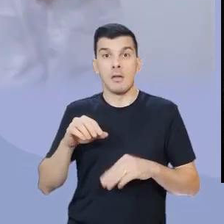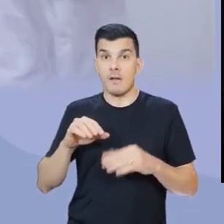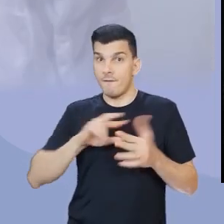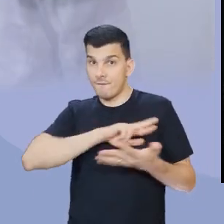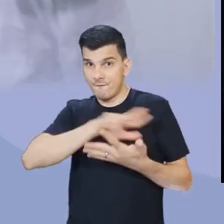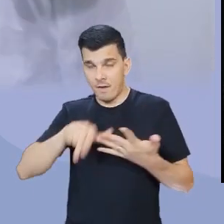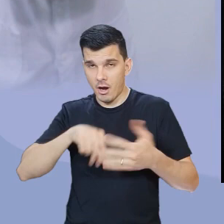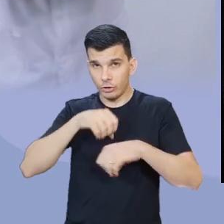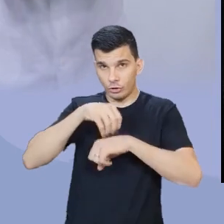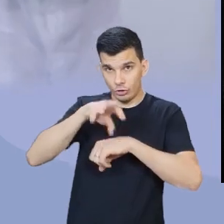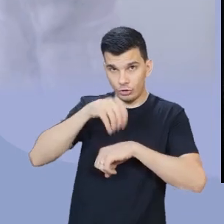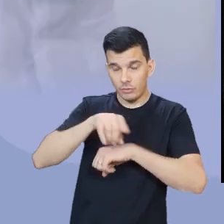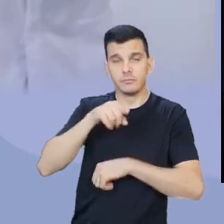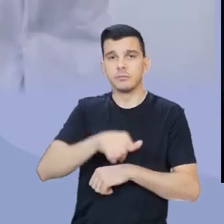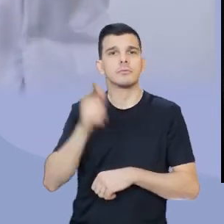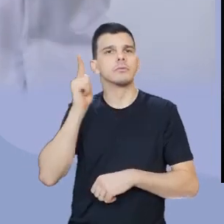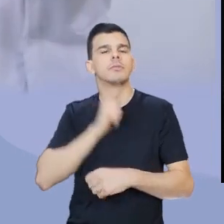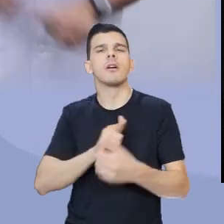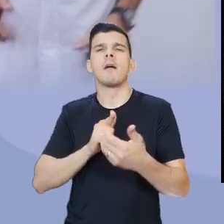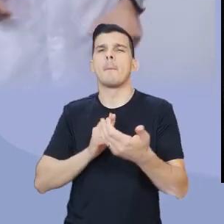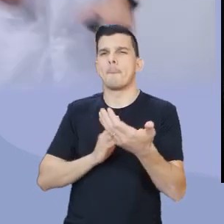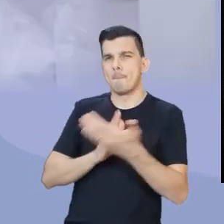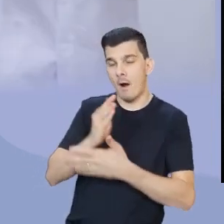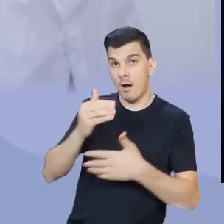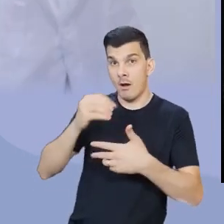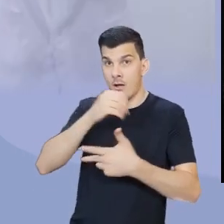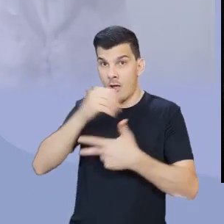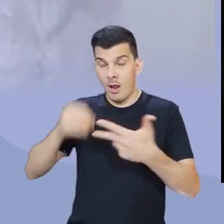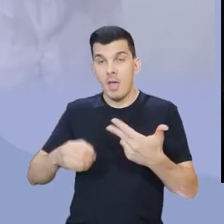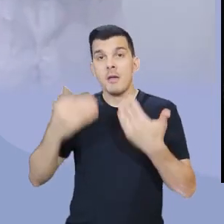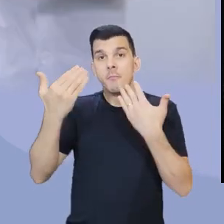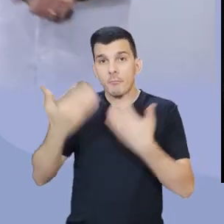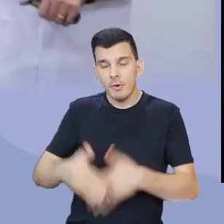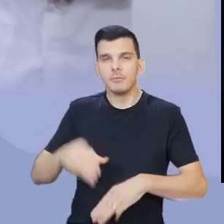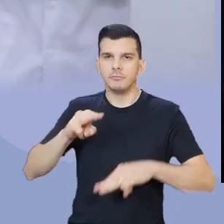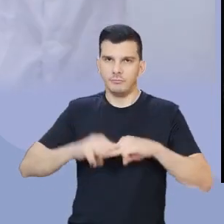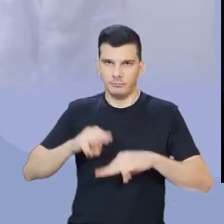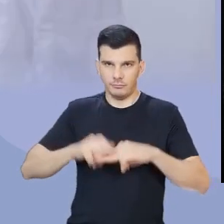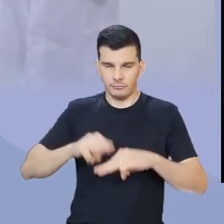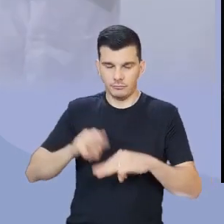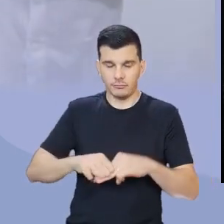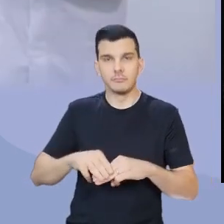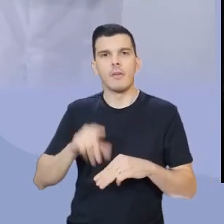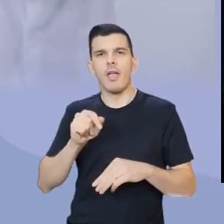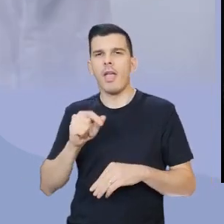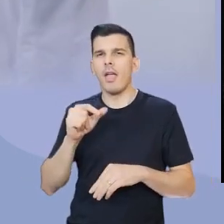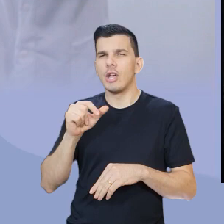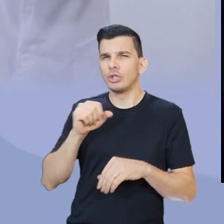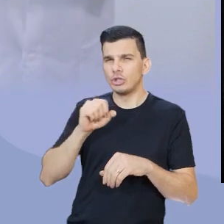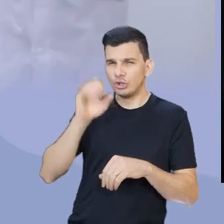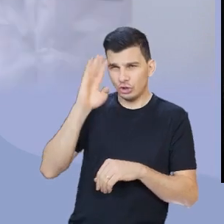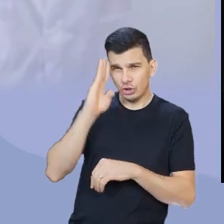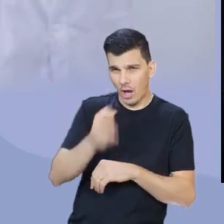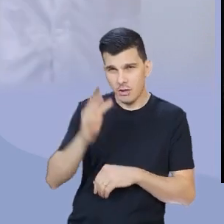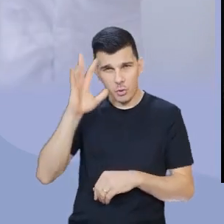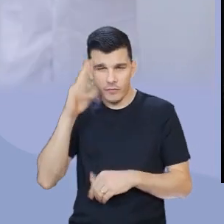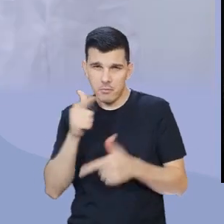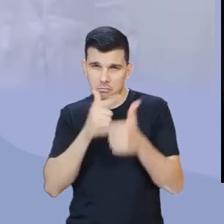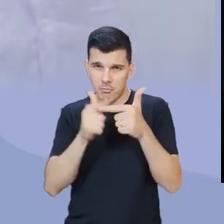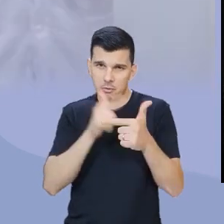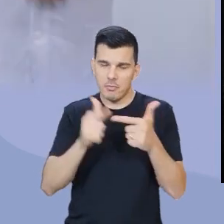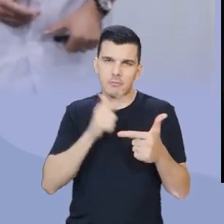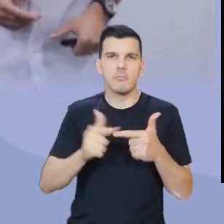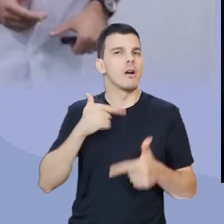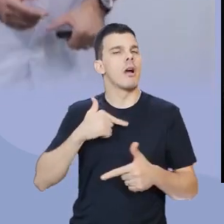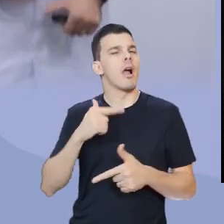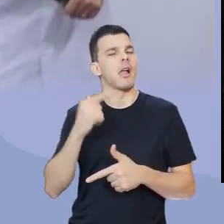matemática. Hackmática, hackeando a matemática. O que é hackear? Né? Em inglês, hack quer dizer cortar. Cortar caminho,